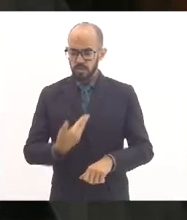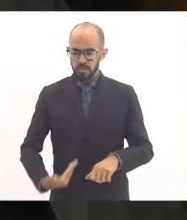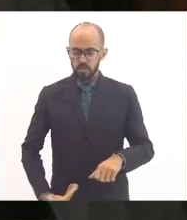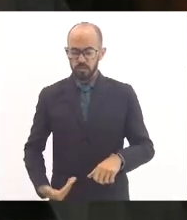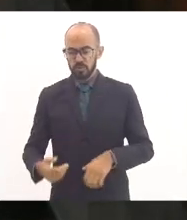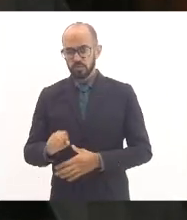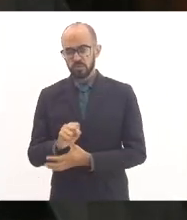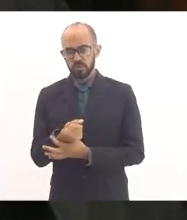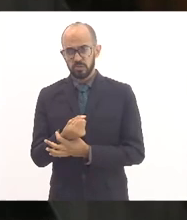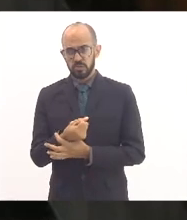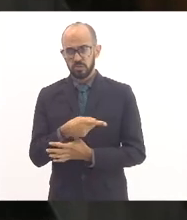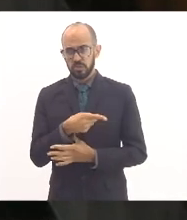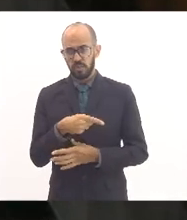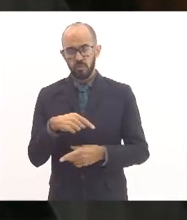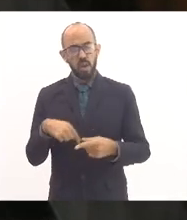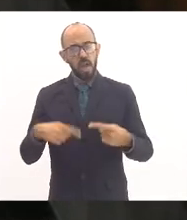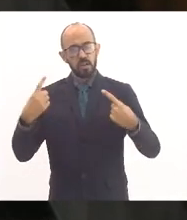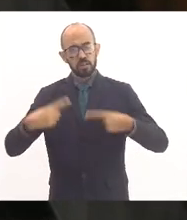lá se contrapor